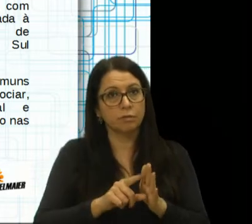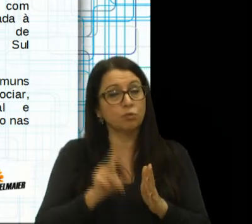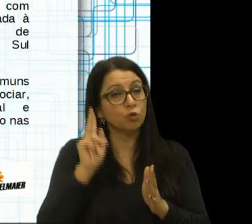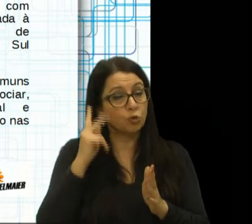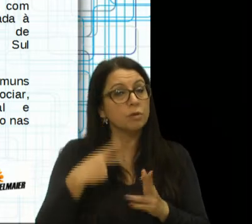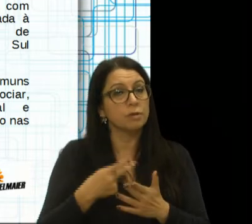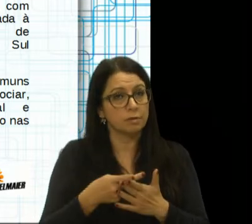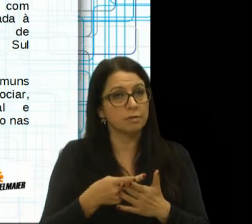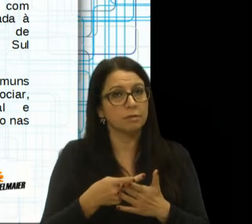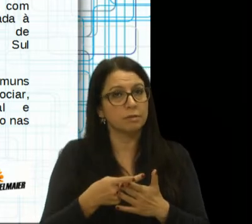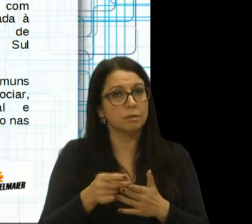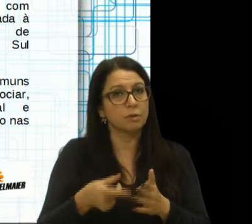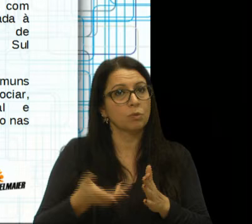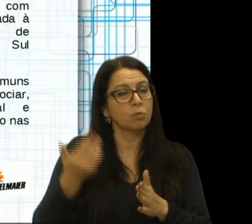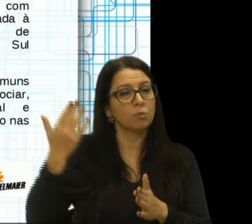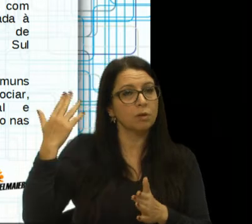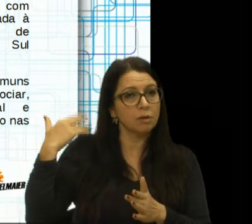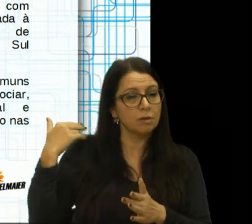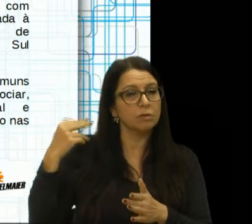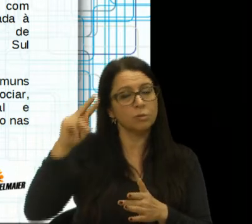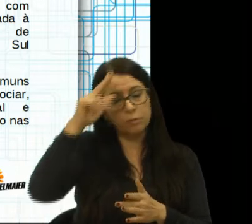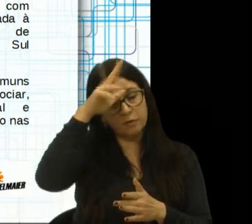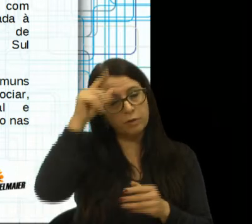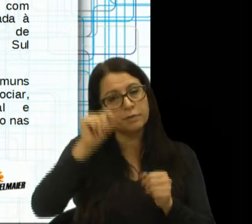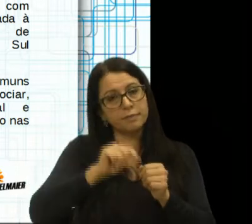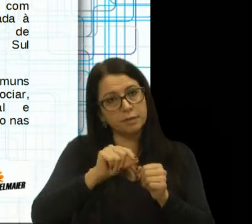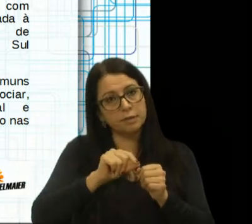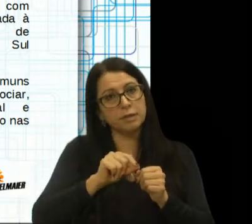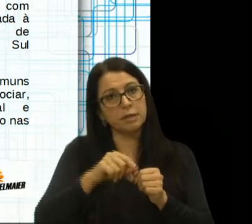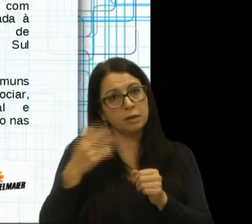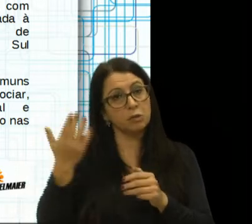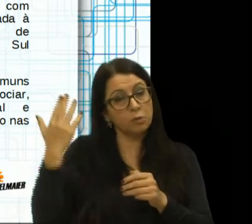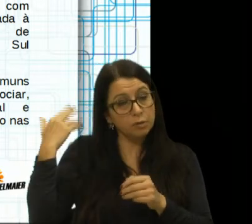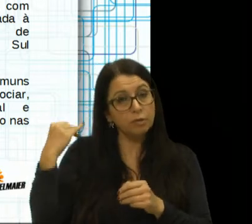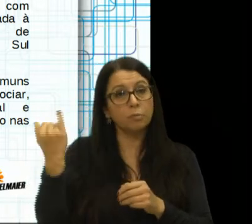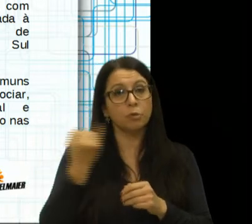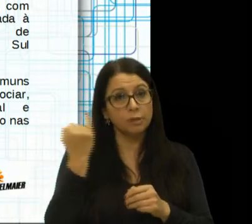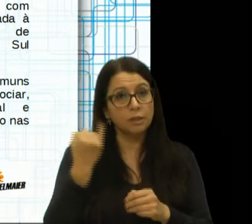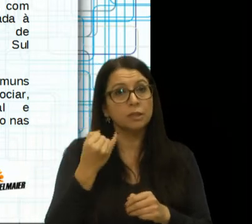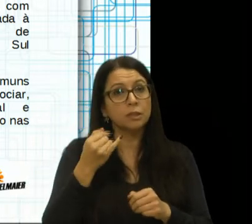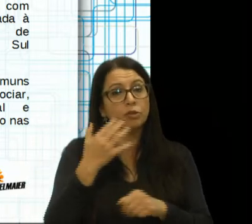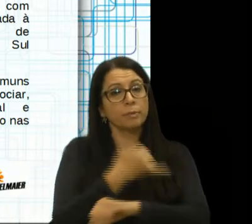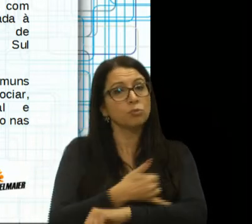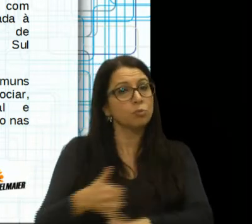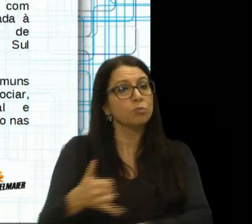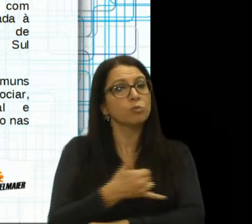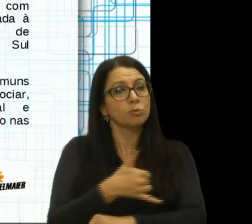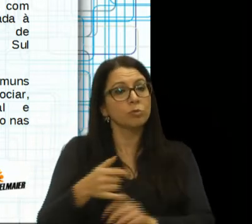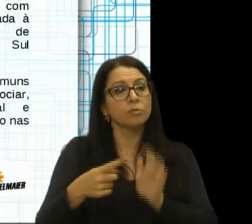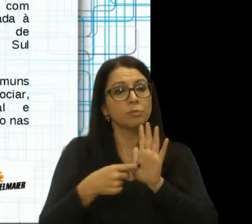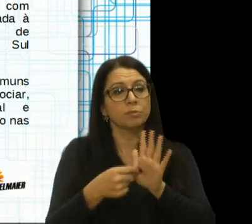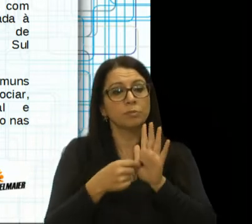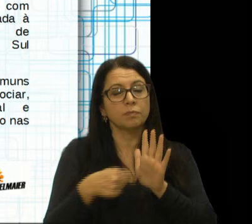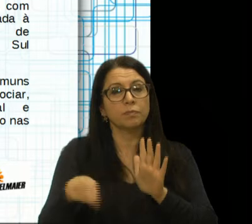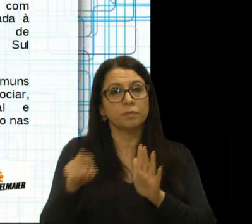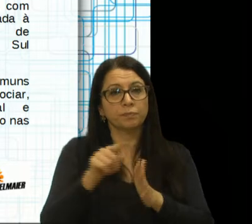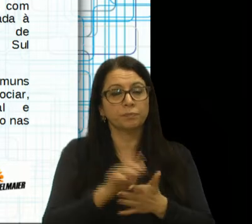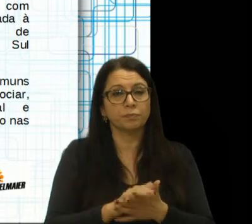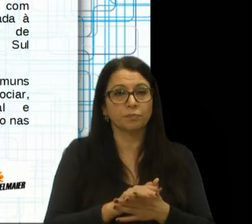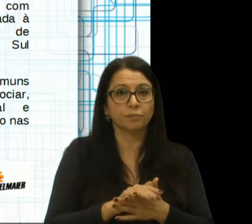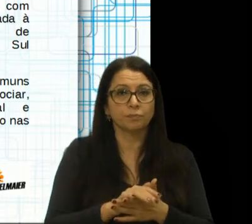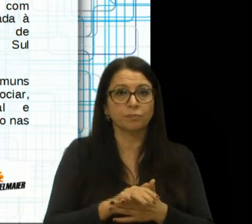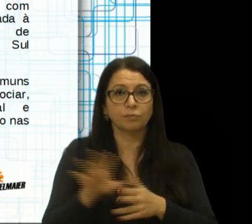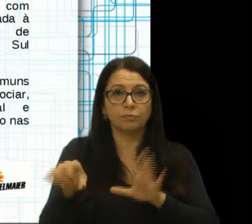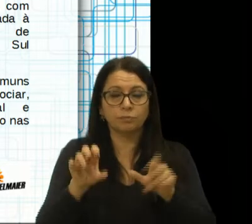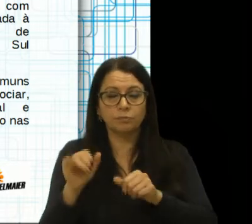reconhece o que os antecessores fizeram, né? A importância de todos que passaram e vem trazendo e vem buscando